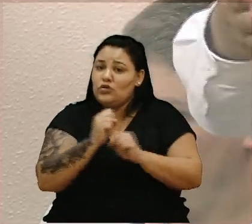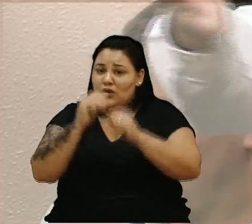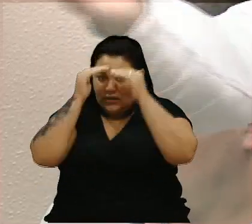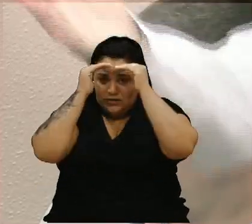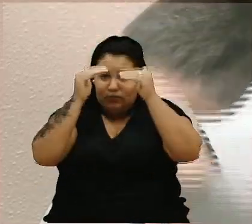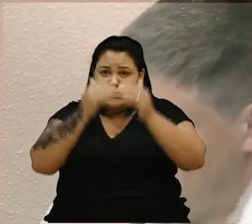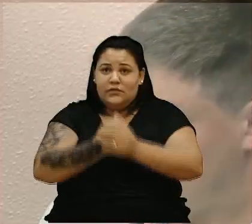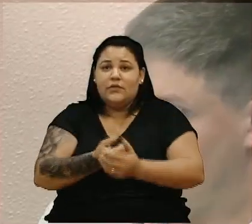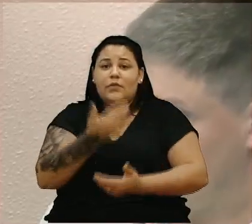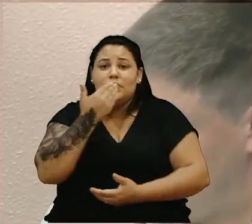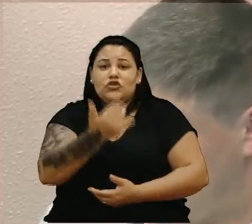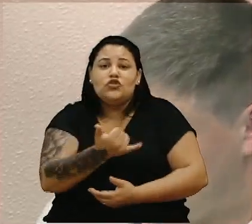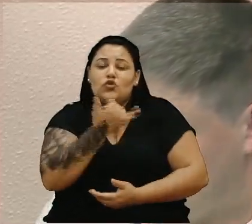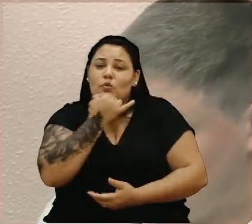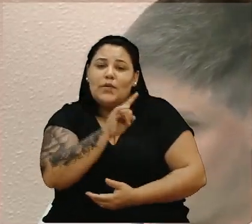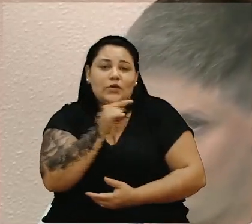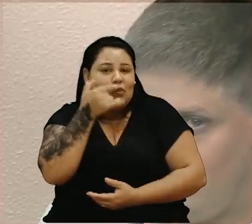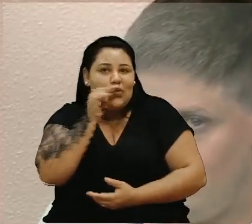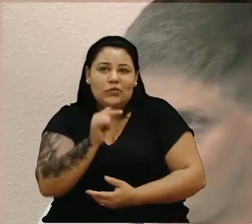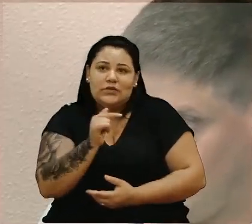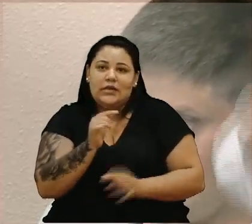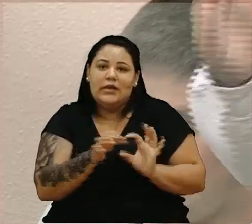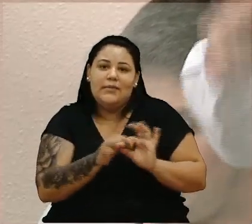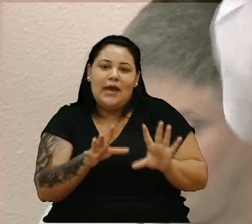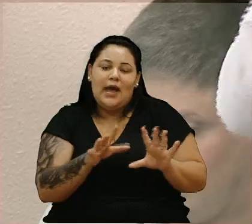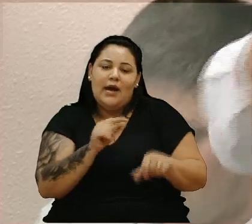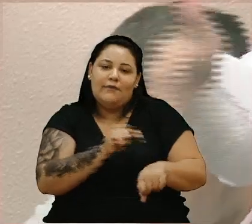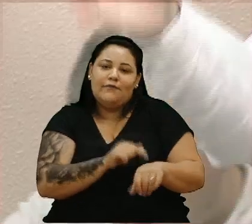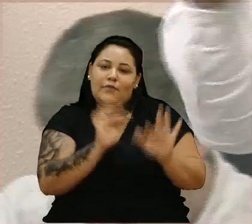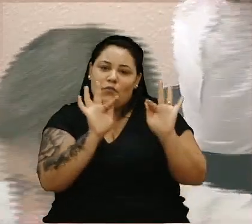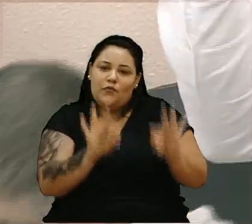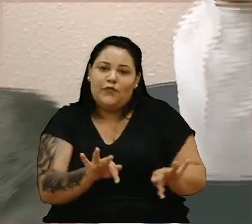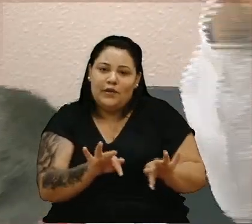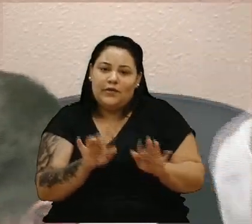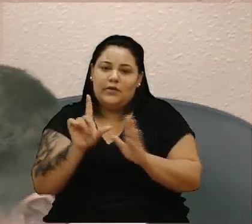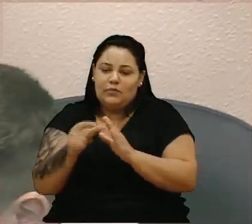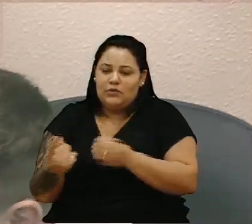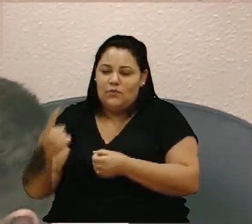peço escusas, não consegui passar a parte porque acabou o tempo, mas, enfim, tendo